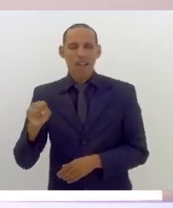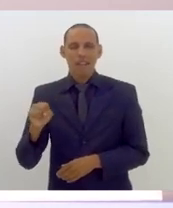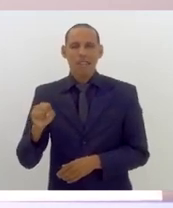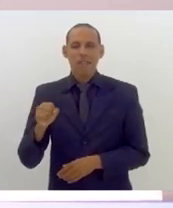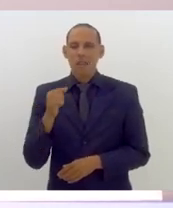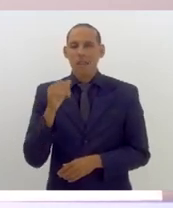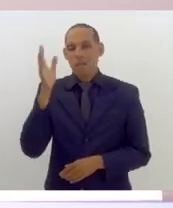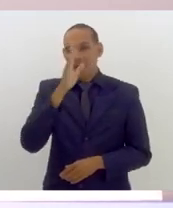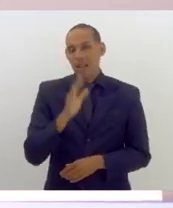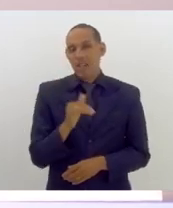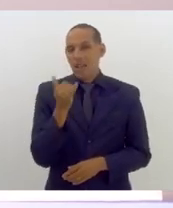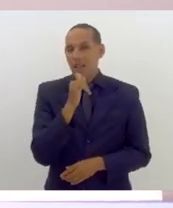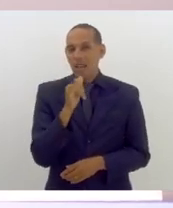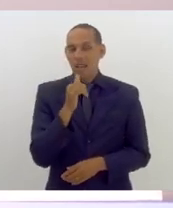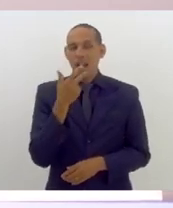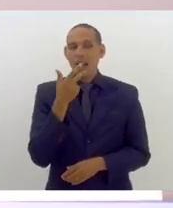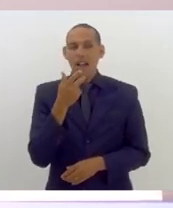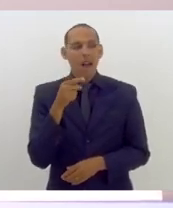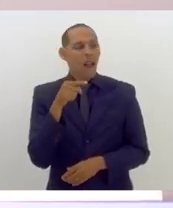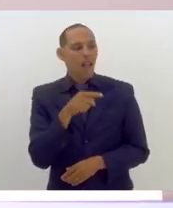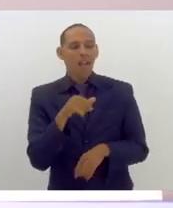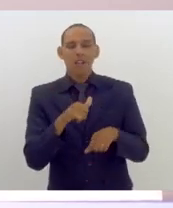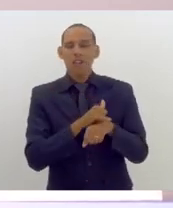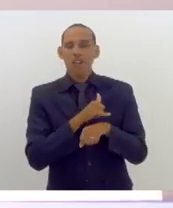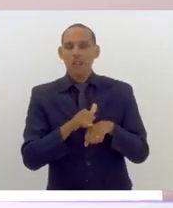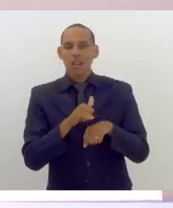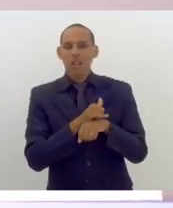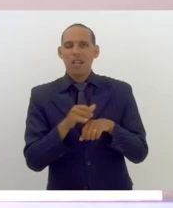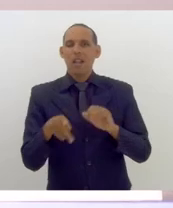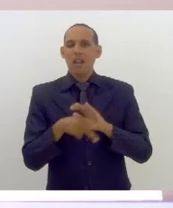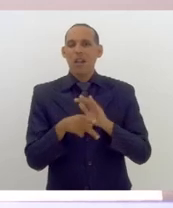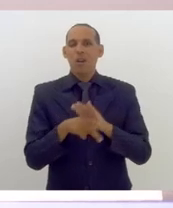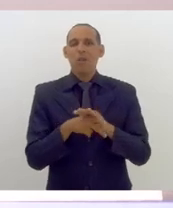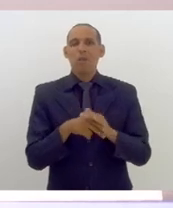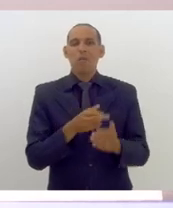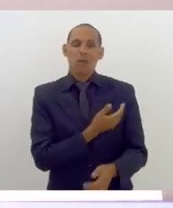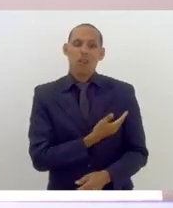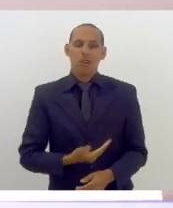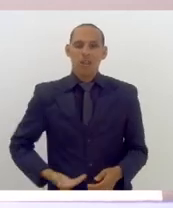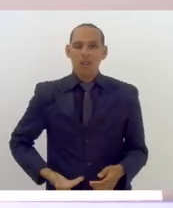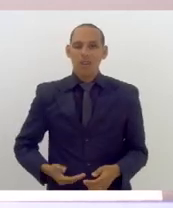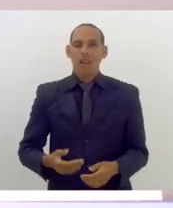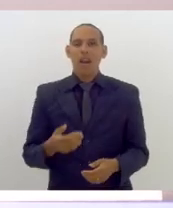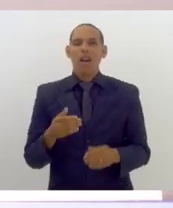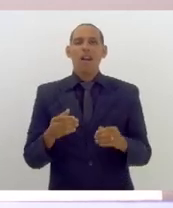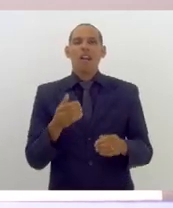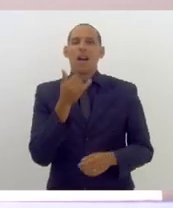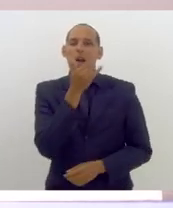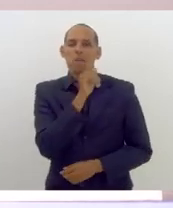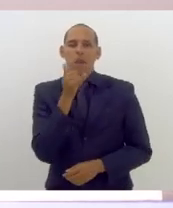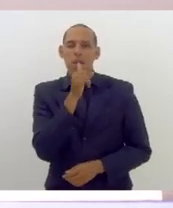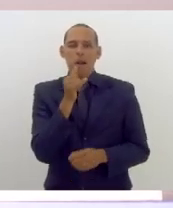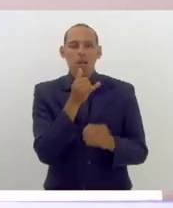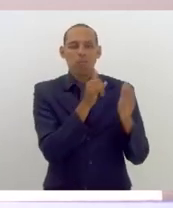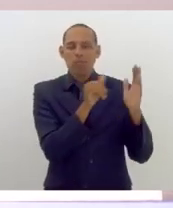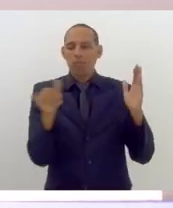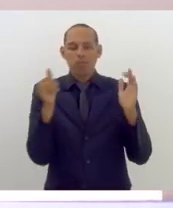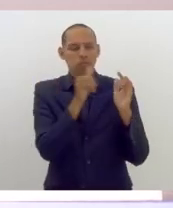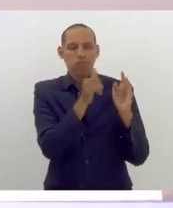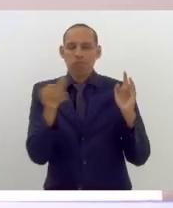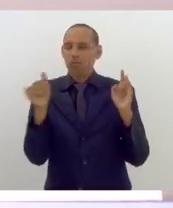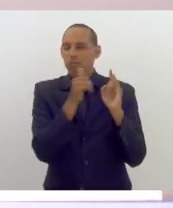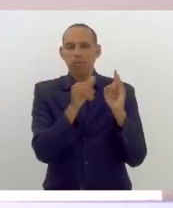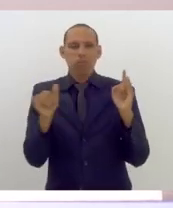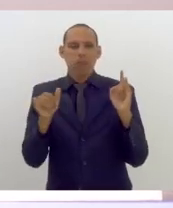de declaração de empreendimento estratégico por parte do poder público para o projeto geração de transmissões de energia assim plantada vai repetir